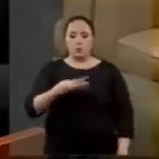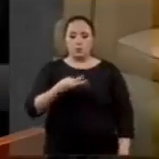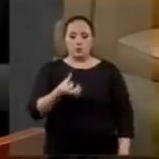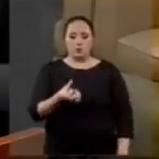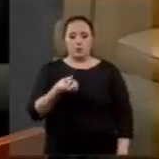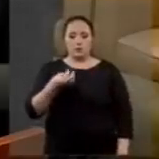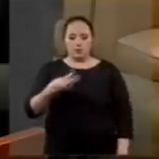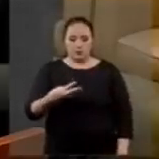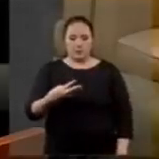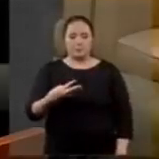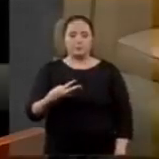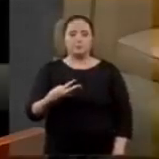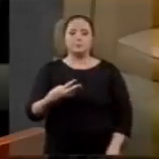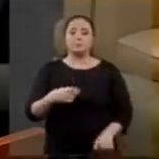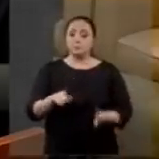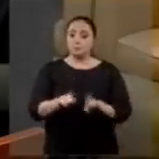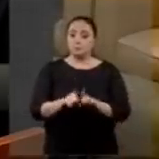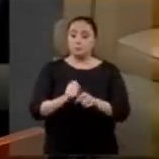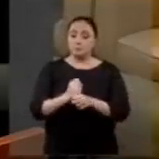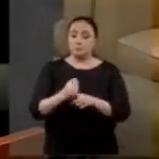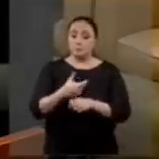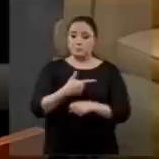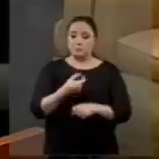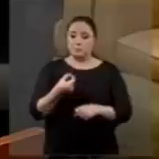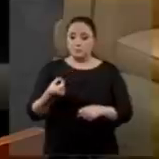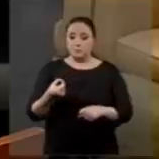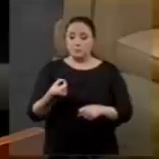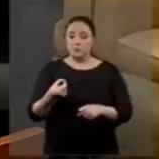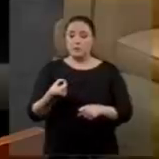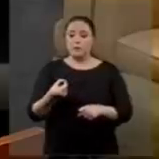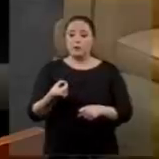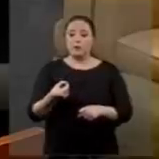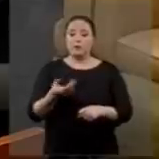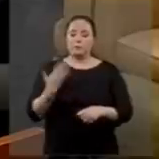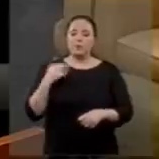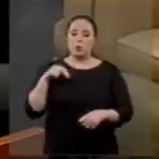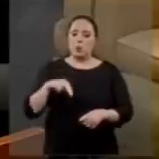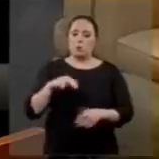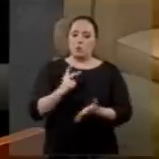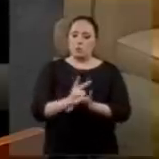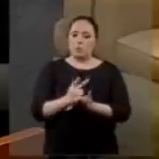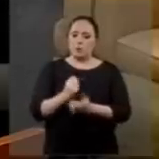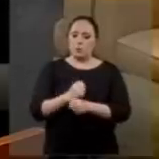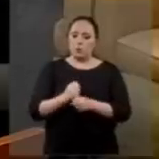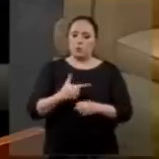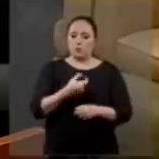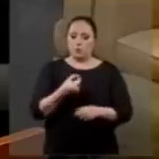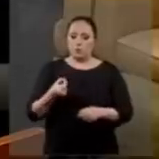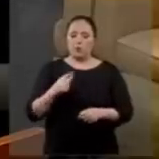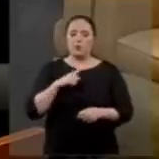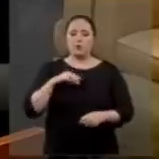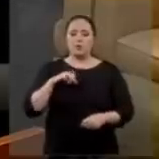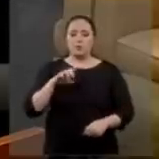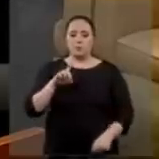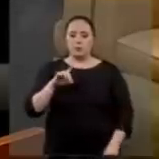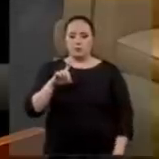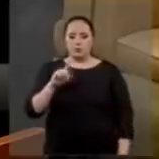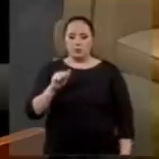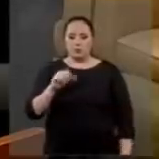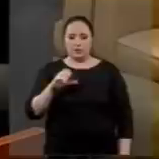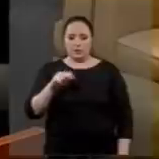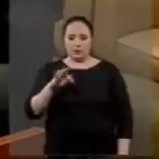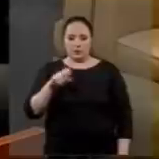11.463, também de 2000, e ainda em novembro daquele ano, teve sua medida cautelar